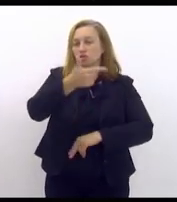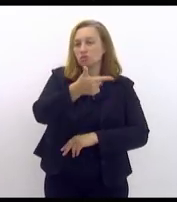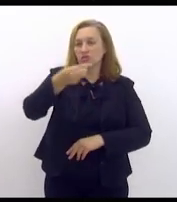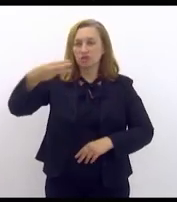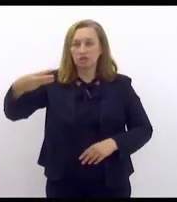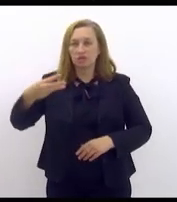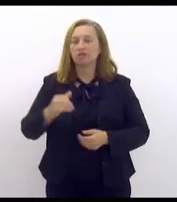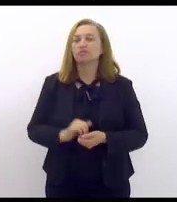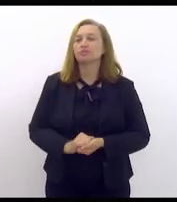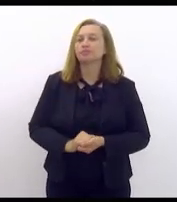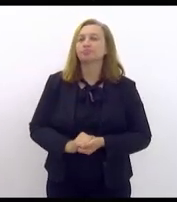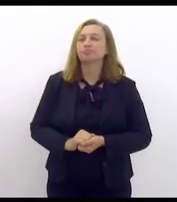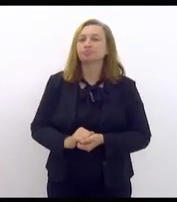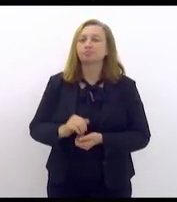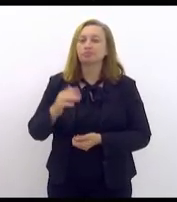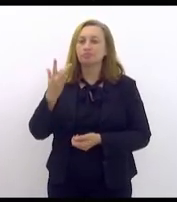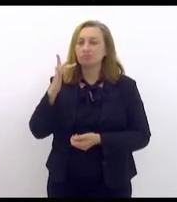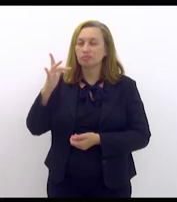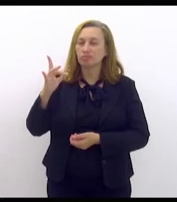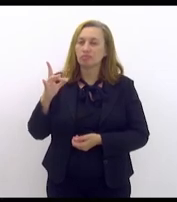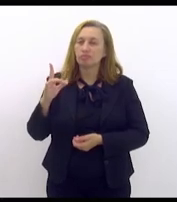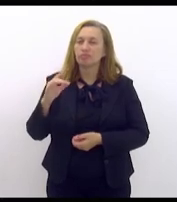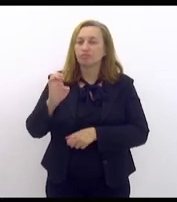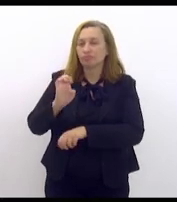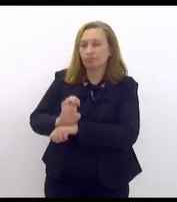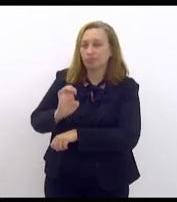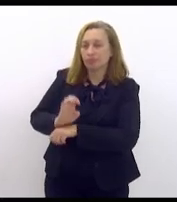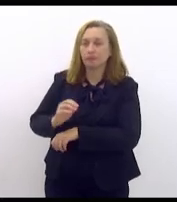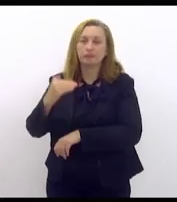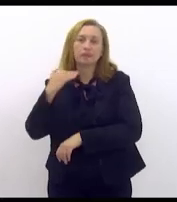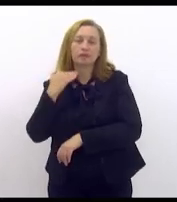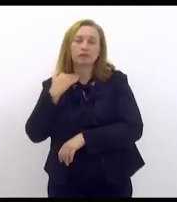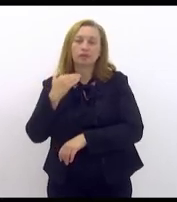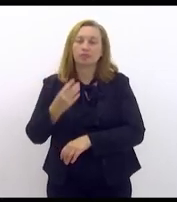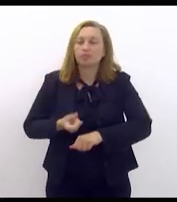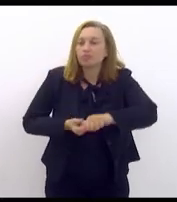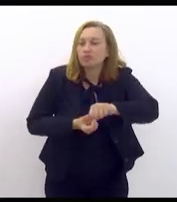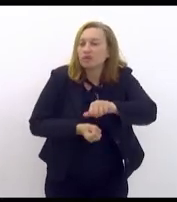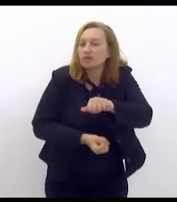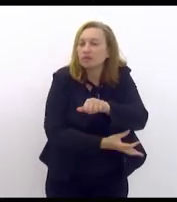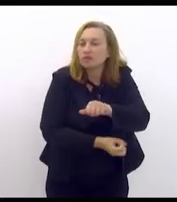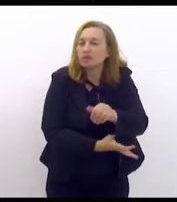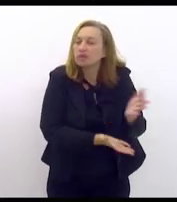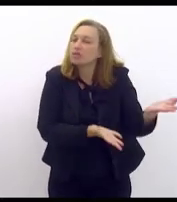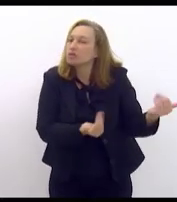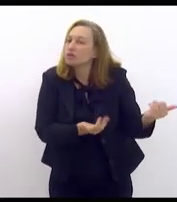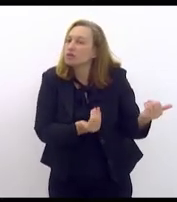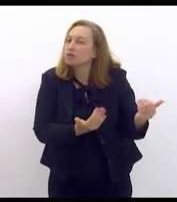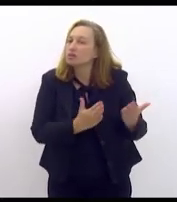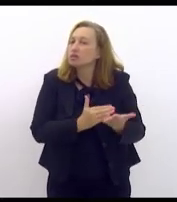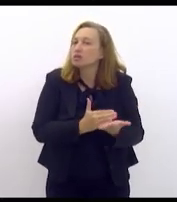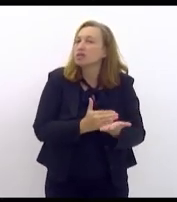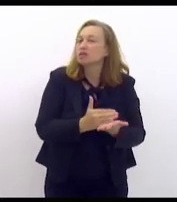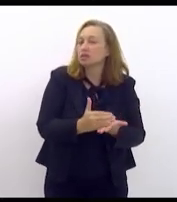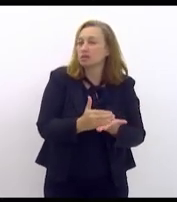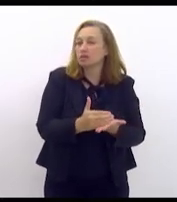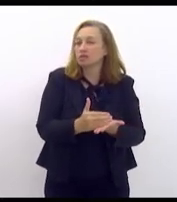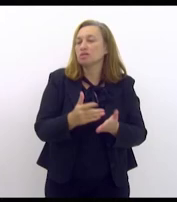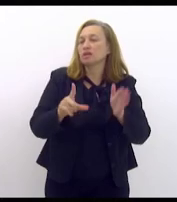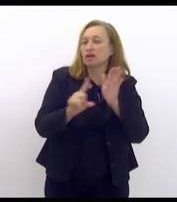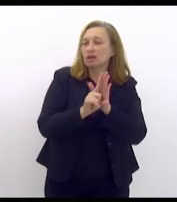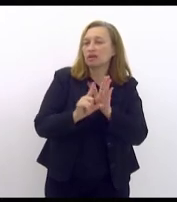aporte financeiro do Tesouro Estadual ao Fundo Estadual da Juventude, desde a sua instituição, pela